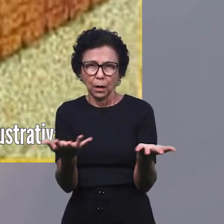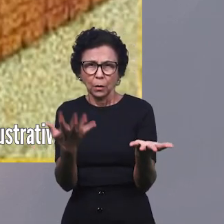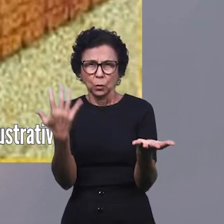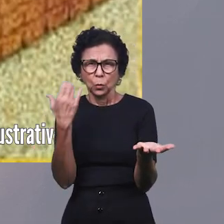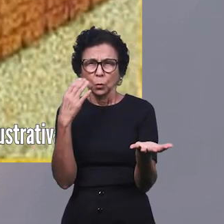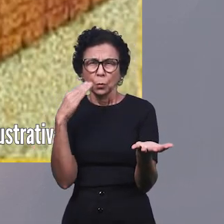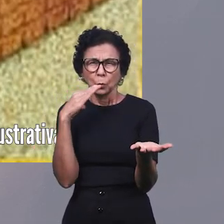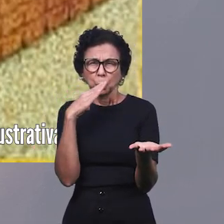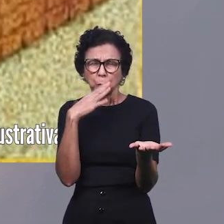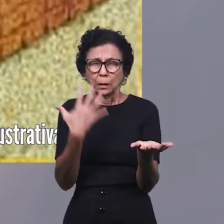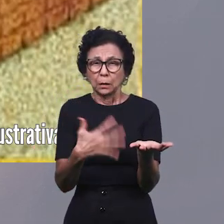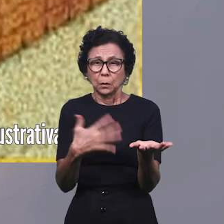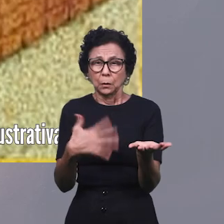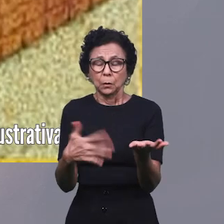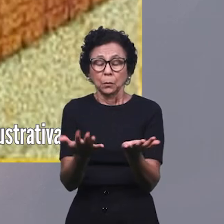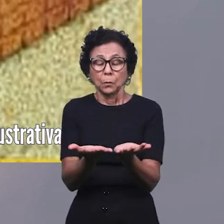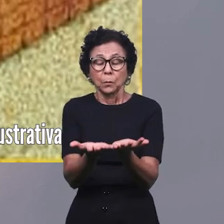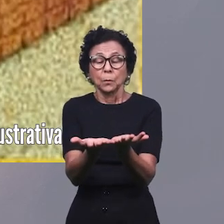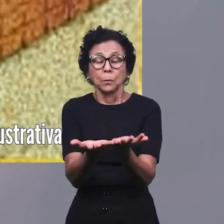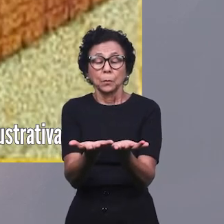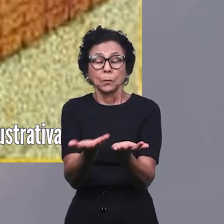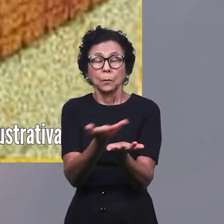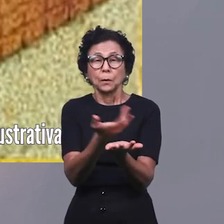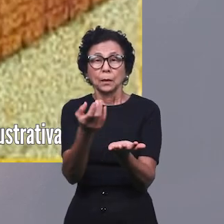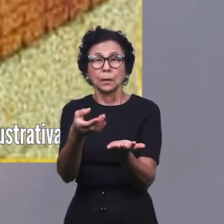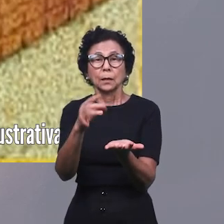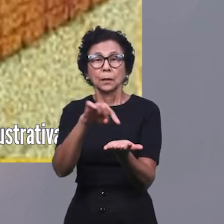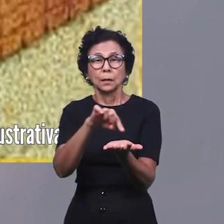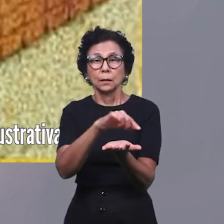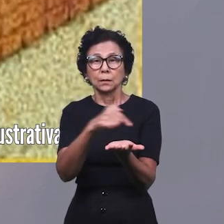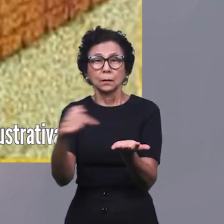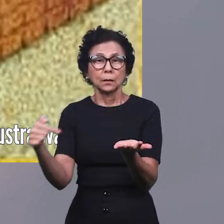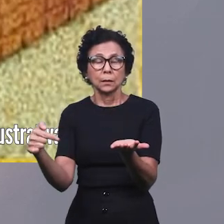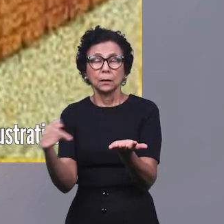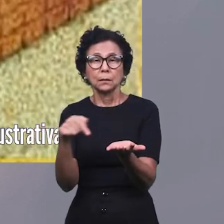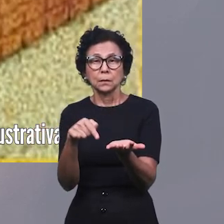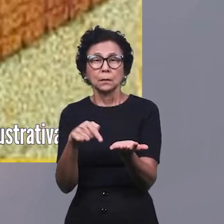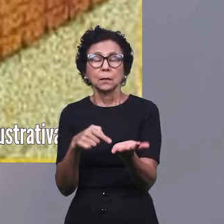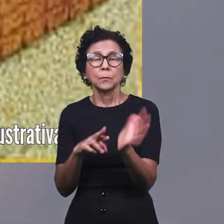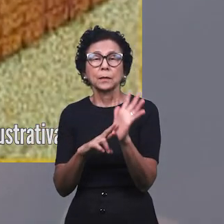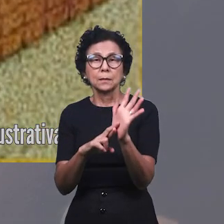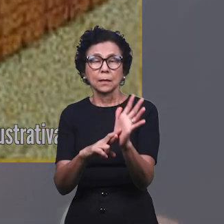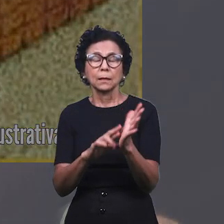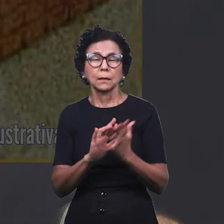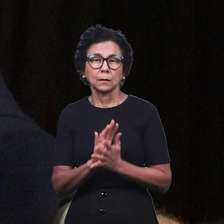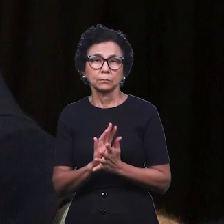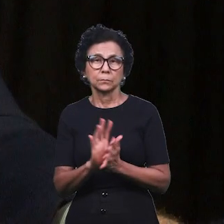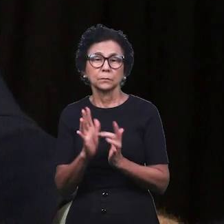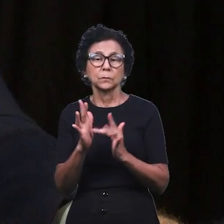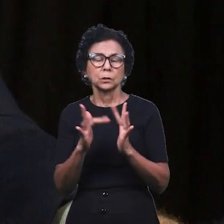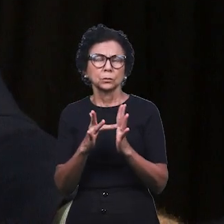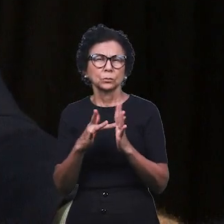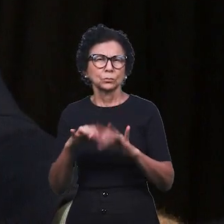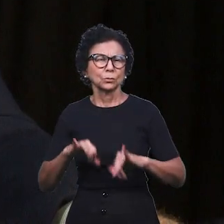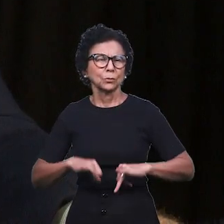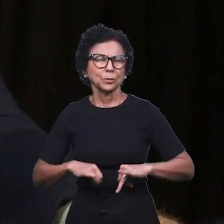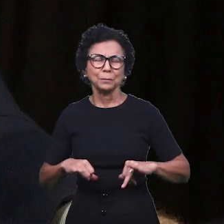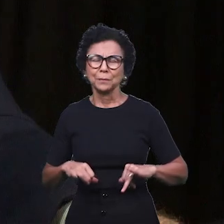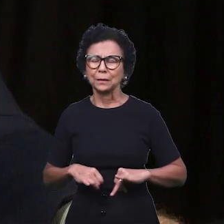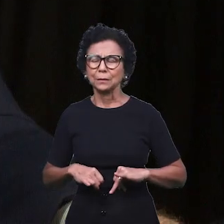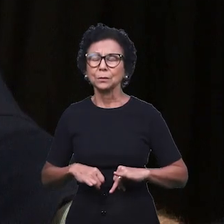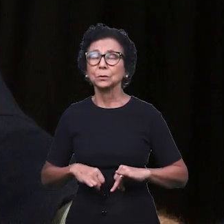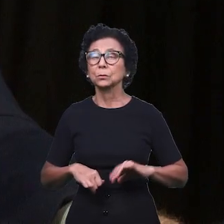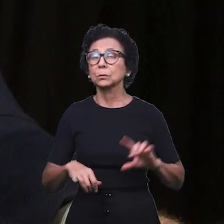aponta, ela nos faz entender que foi toda a dor que Jesus passou, né? Foi o seu